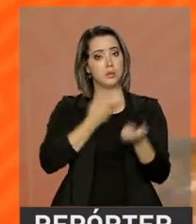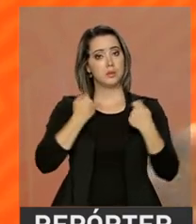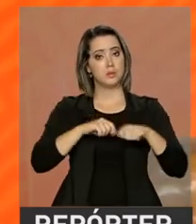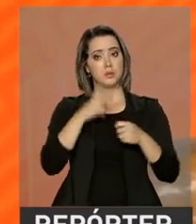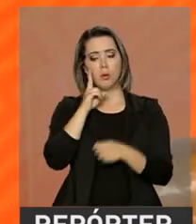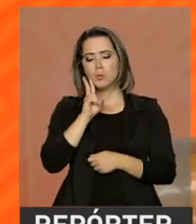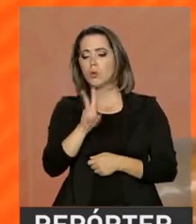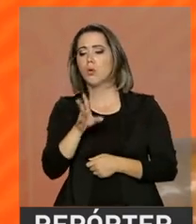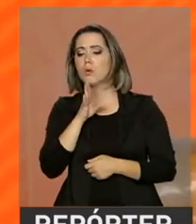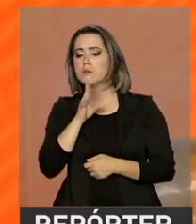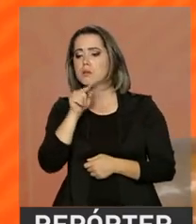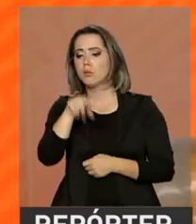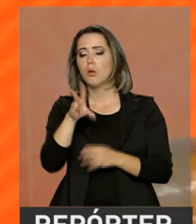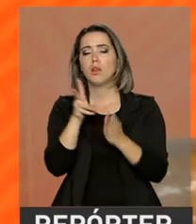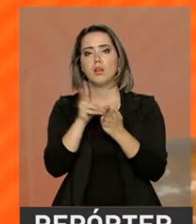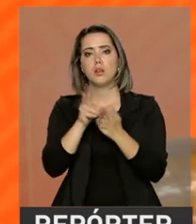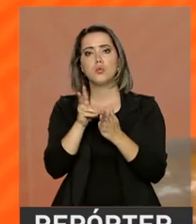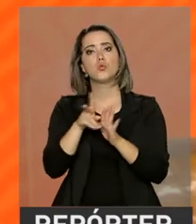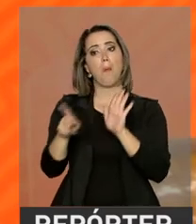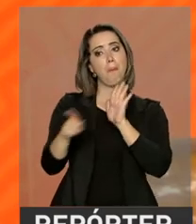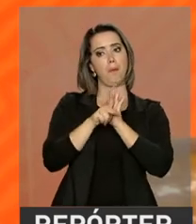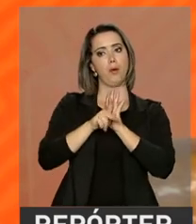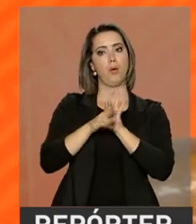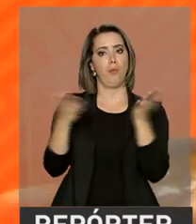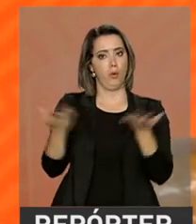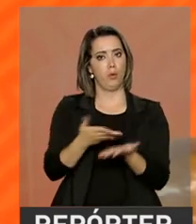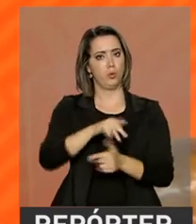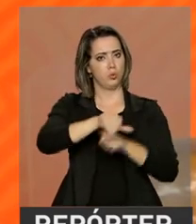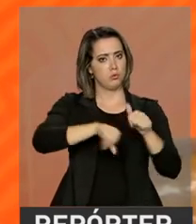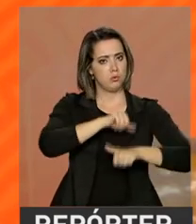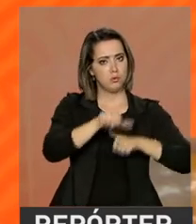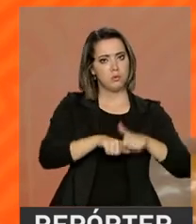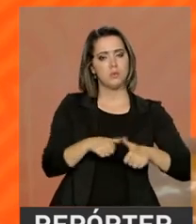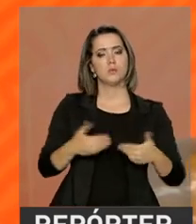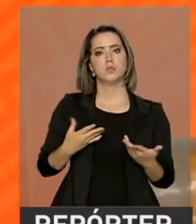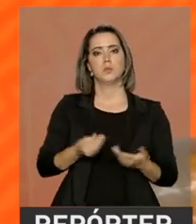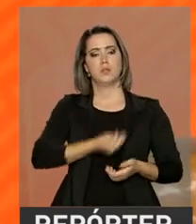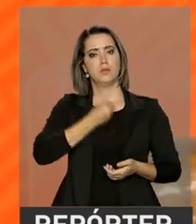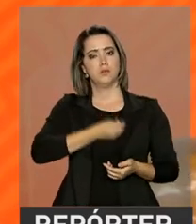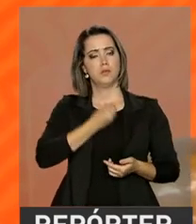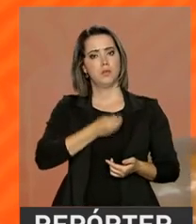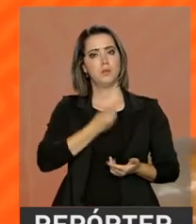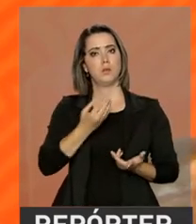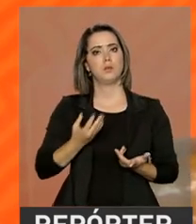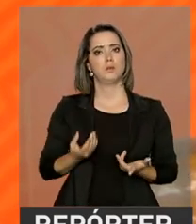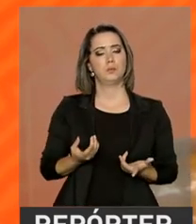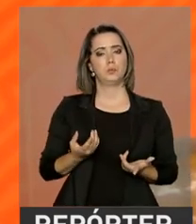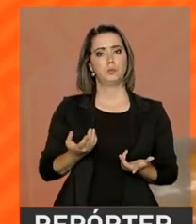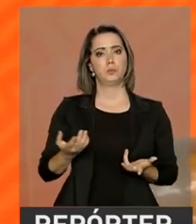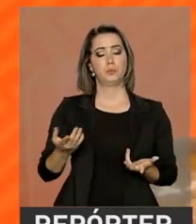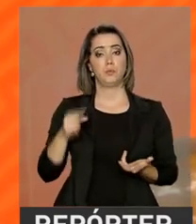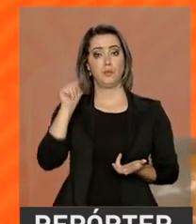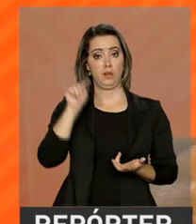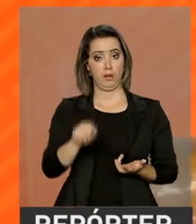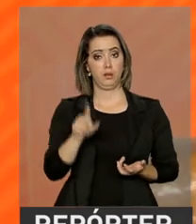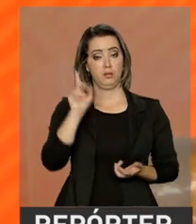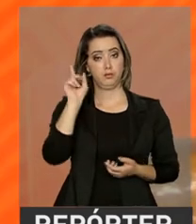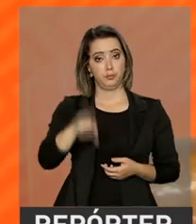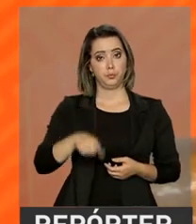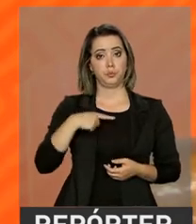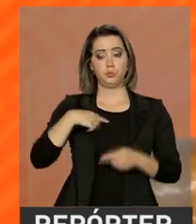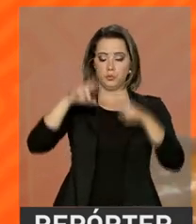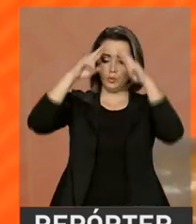visto como hoje somos, né? Como que o índio hoje vive. Então isso, se